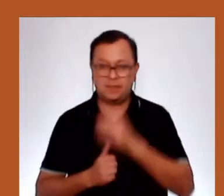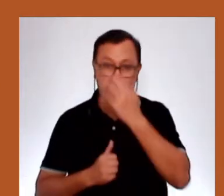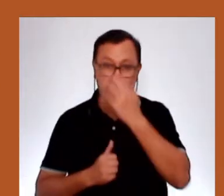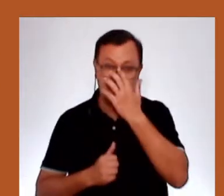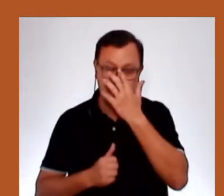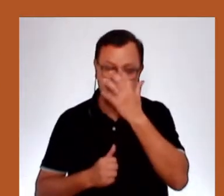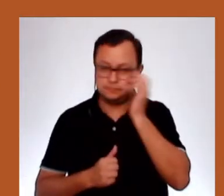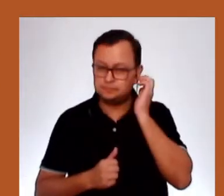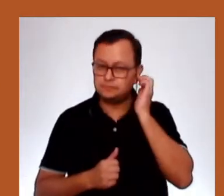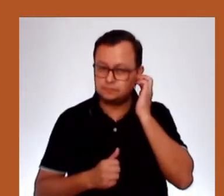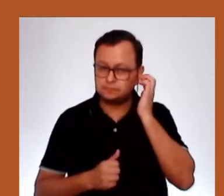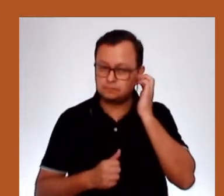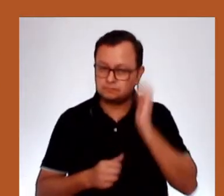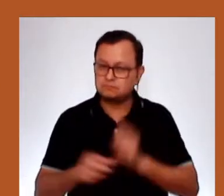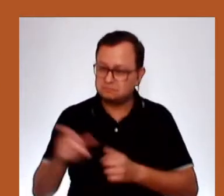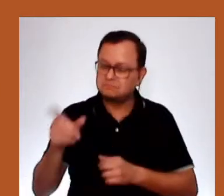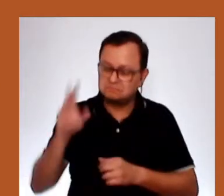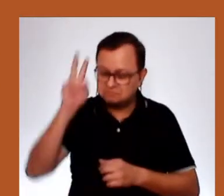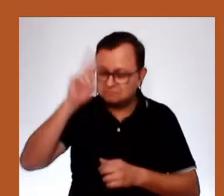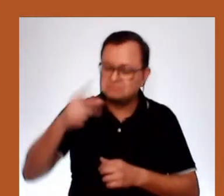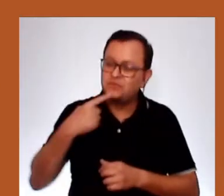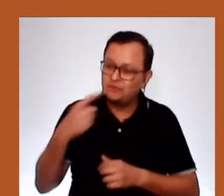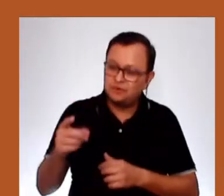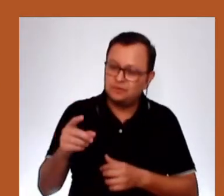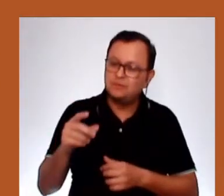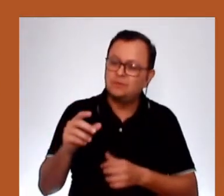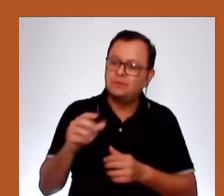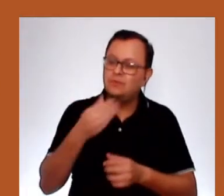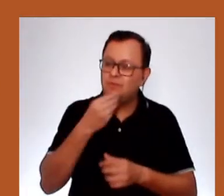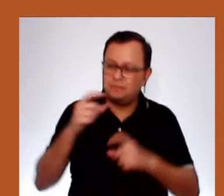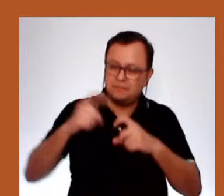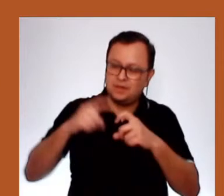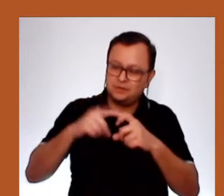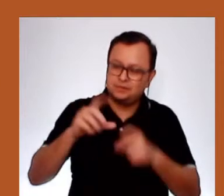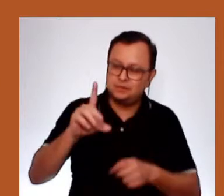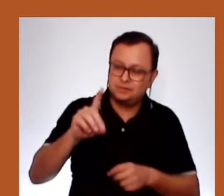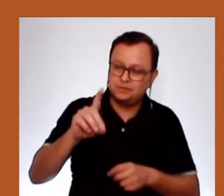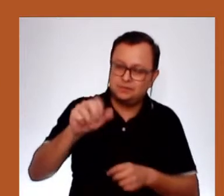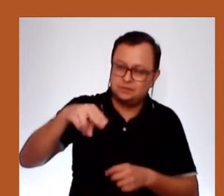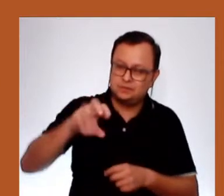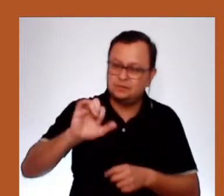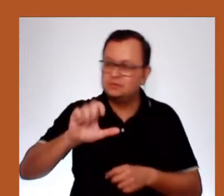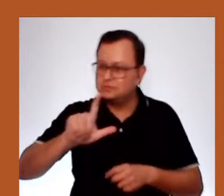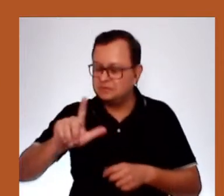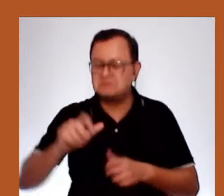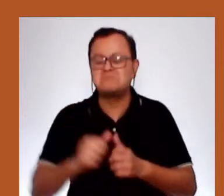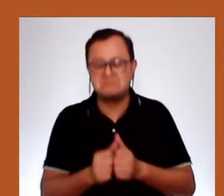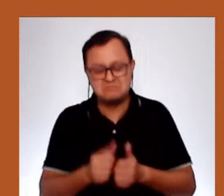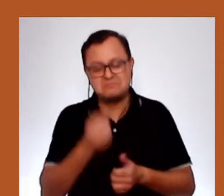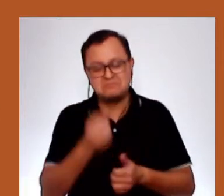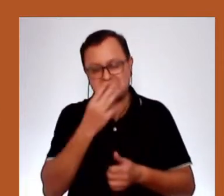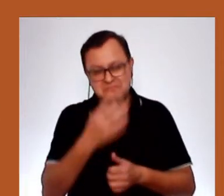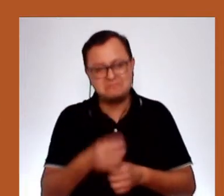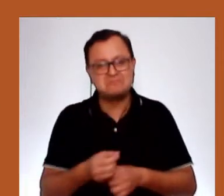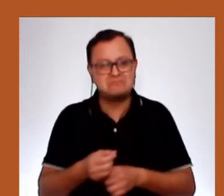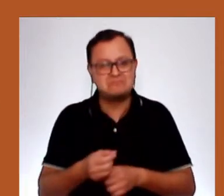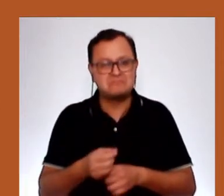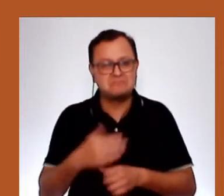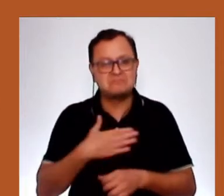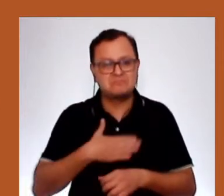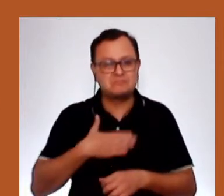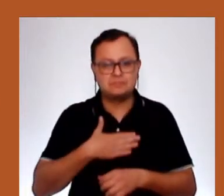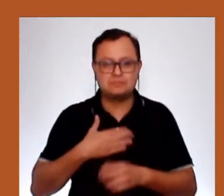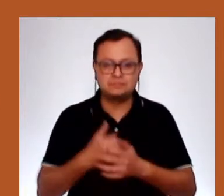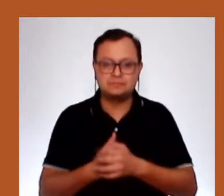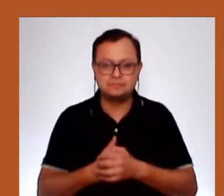bem lembrado do Dr. Daniel. Faço um dele. Uhum. A palestra dele é incrível. E geralmente o